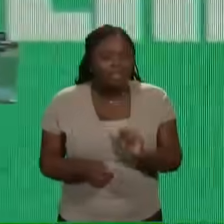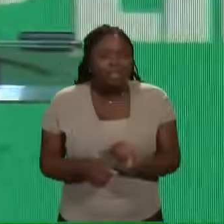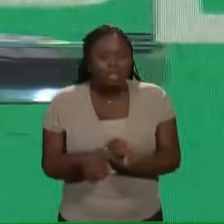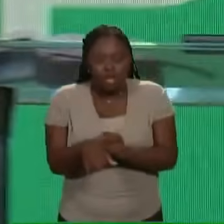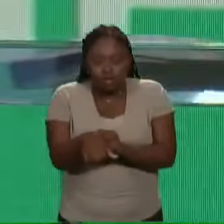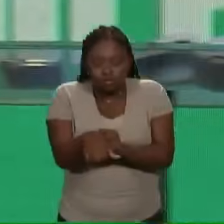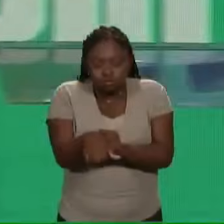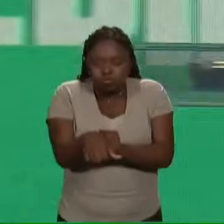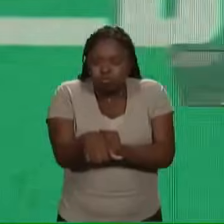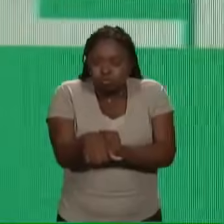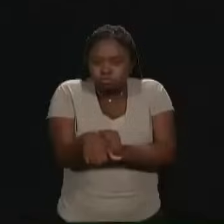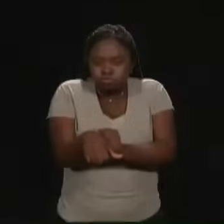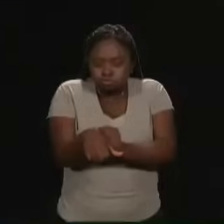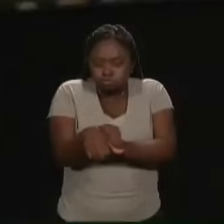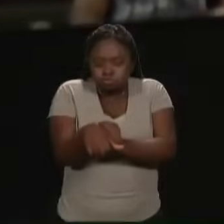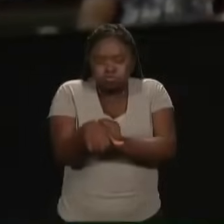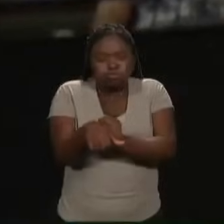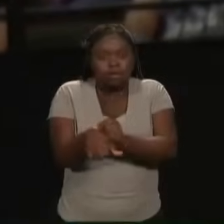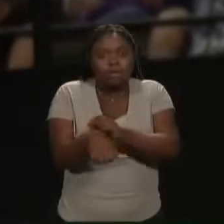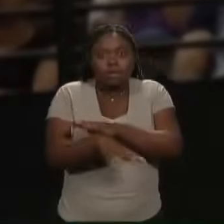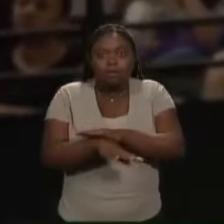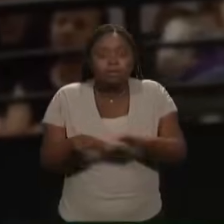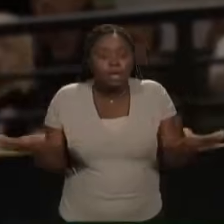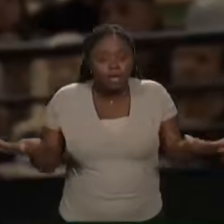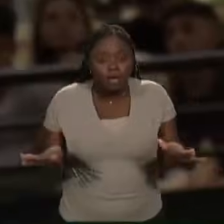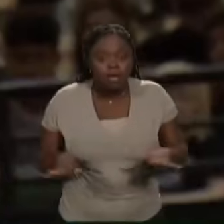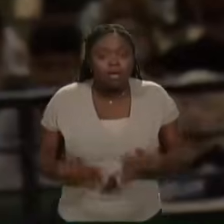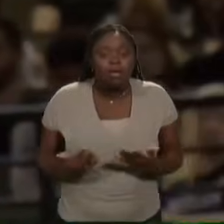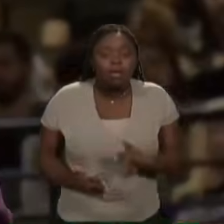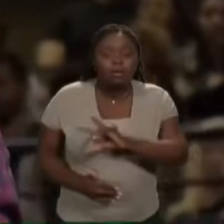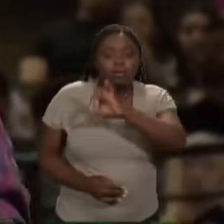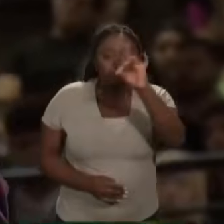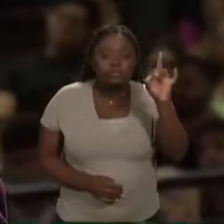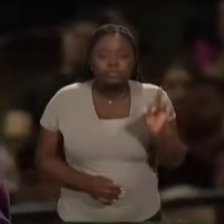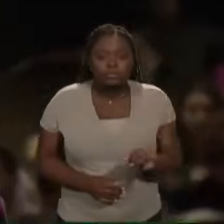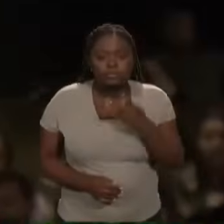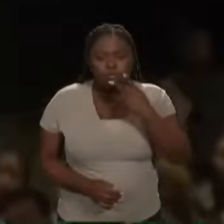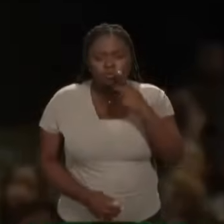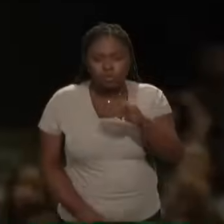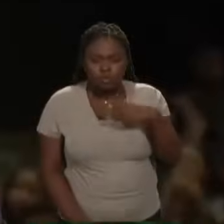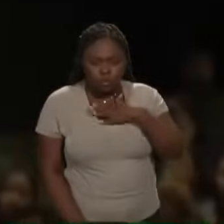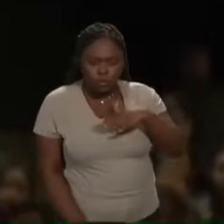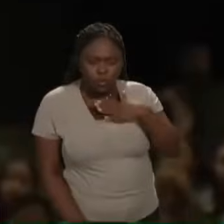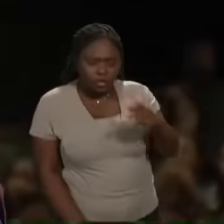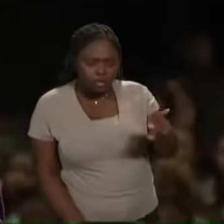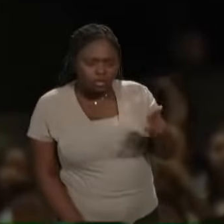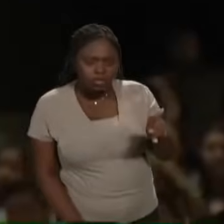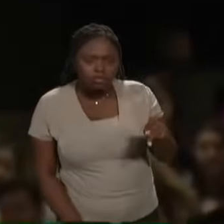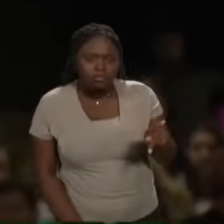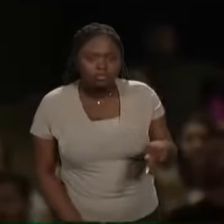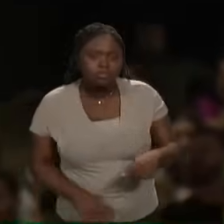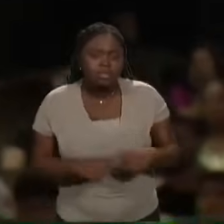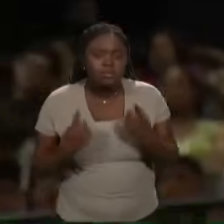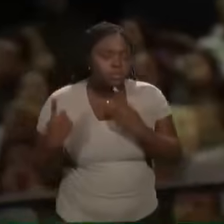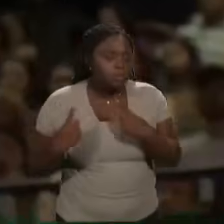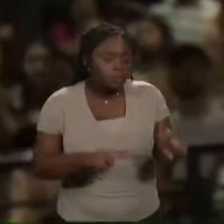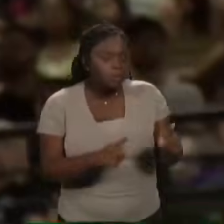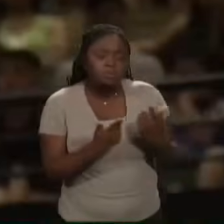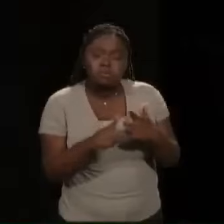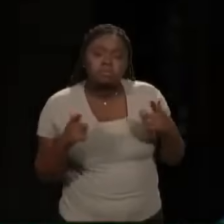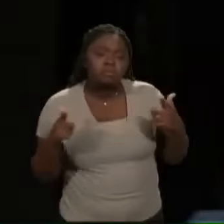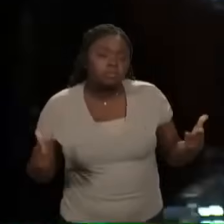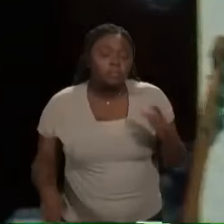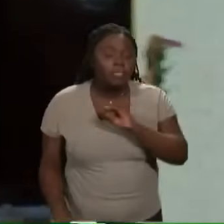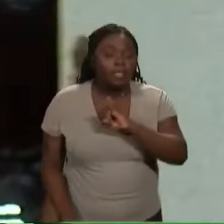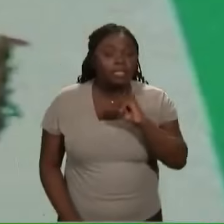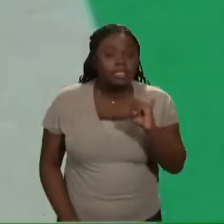aquilo ir embora. Vai chegar o dia que eu não vou dizer que você vai gostar da pessoa, mas você não vai ter absolutamente nada contra ela. E